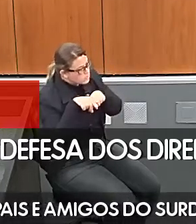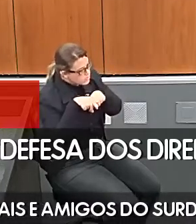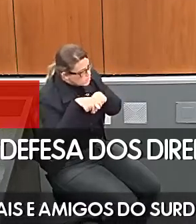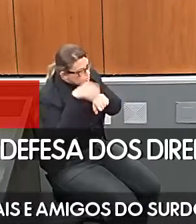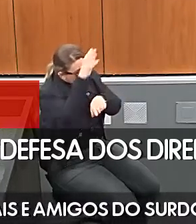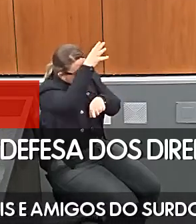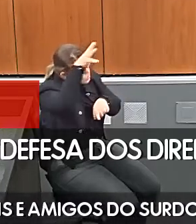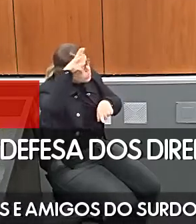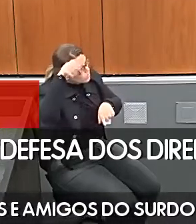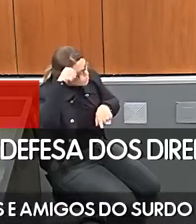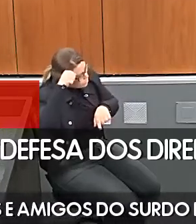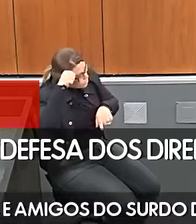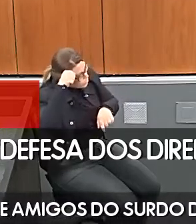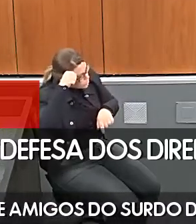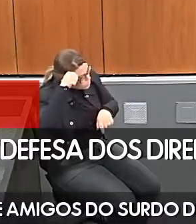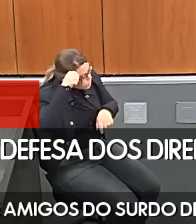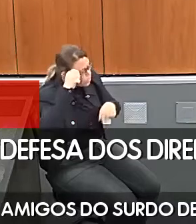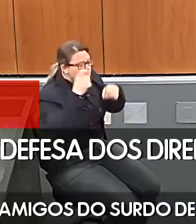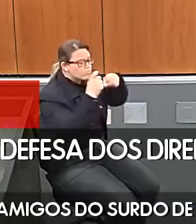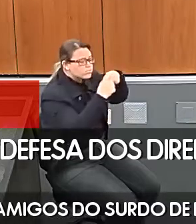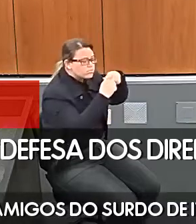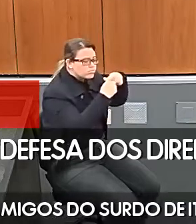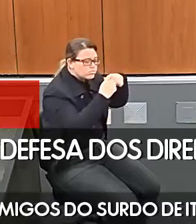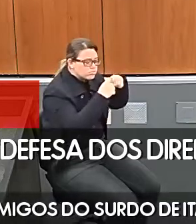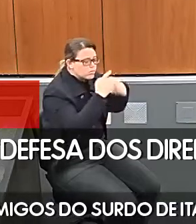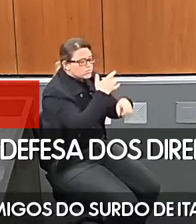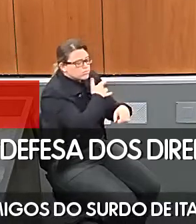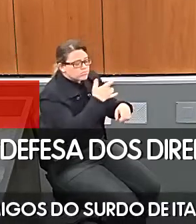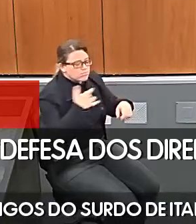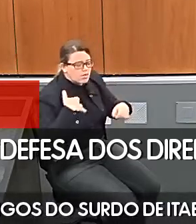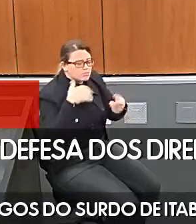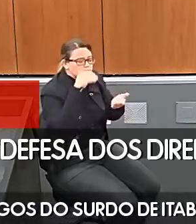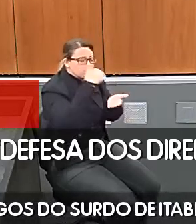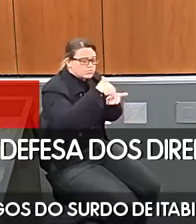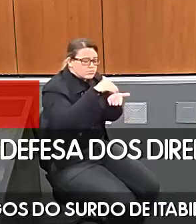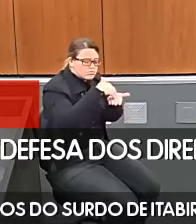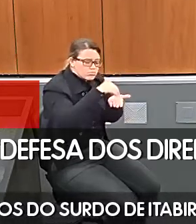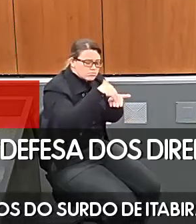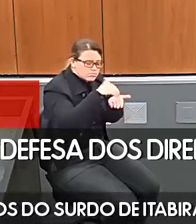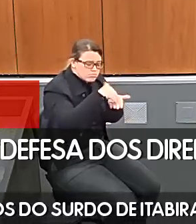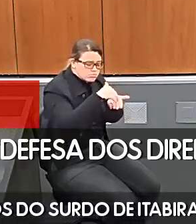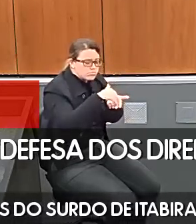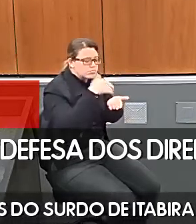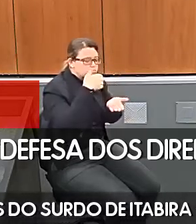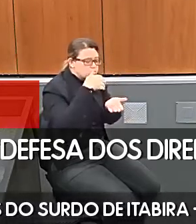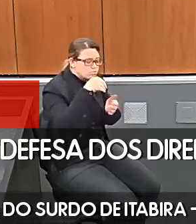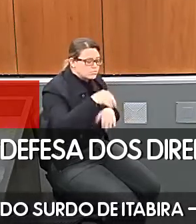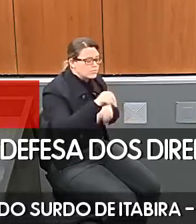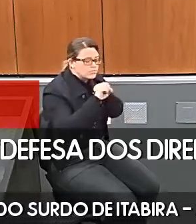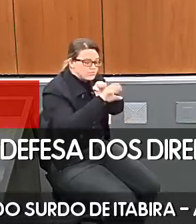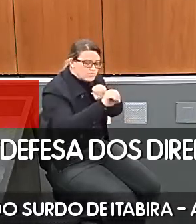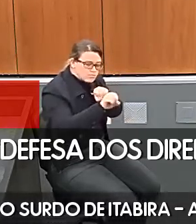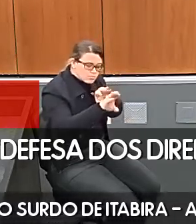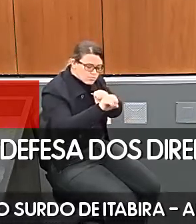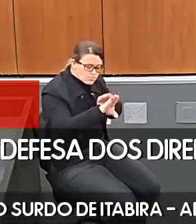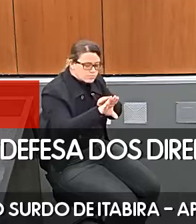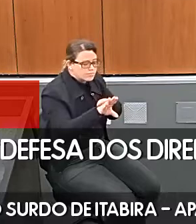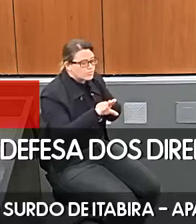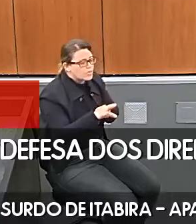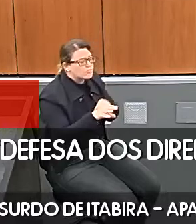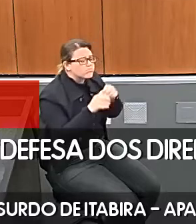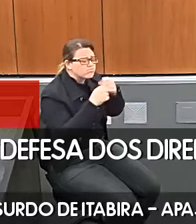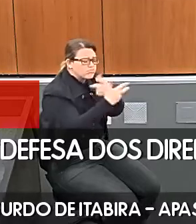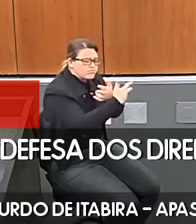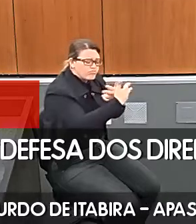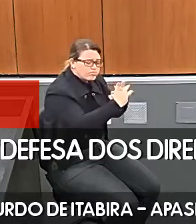principais repartições públicas, saúde, educacional, transporte, para que vocês possam, ao chegar nesses